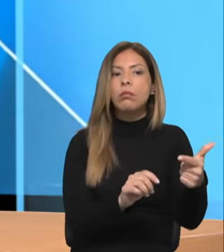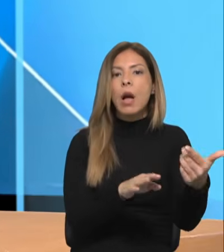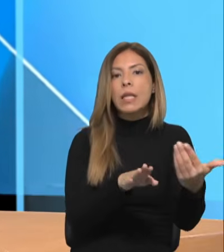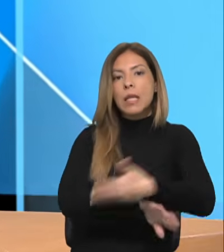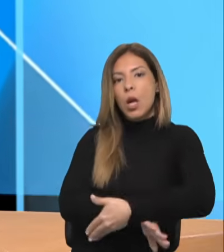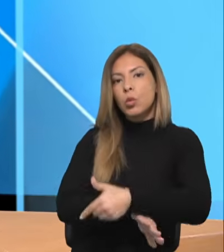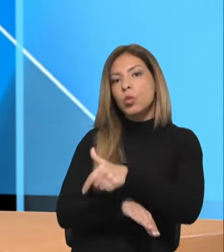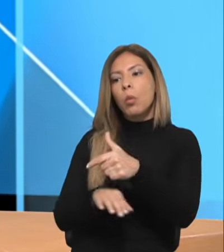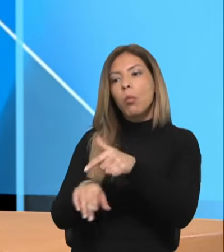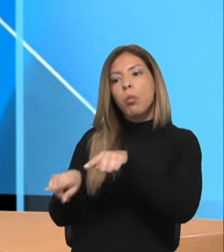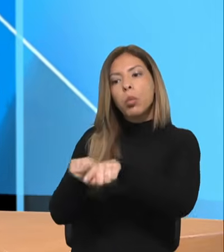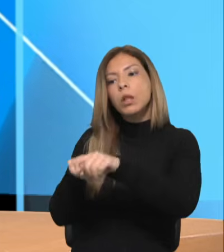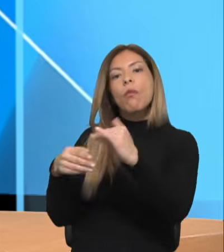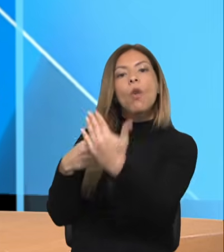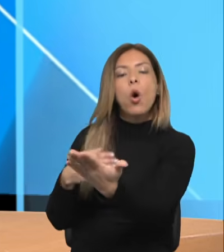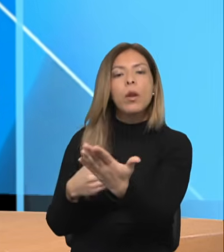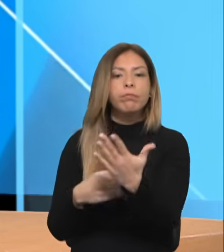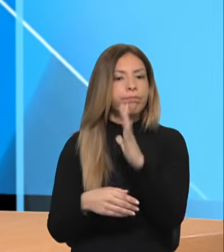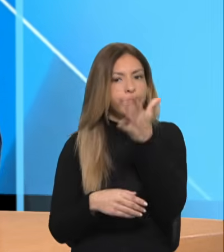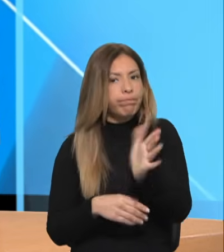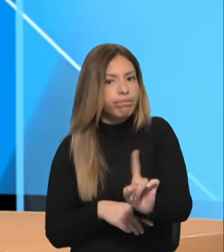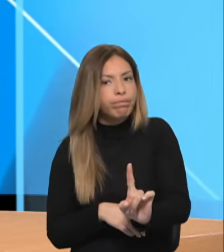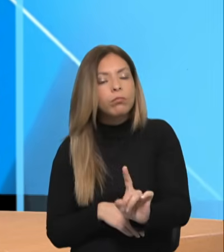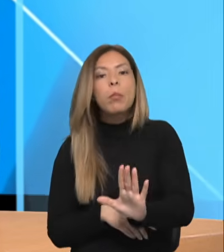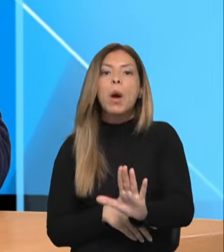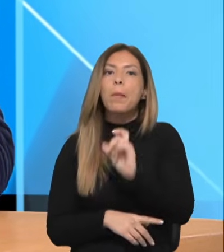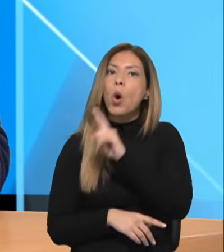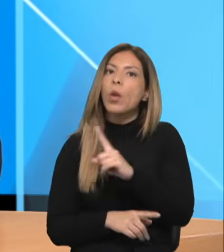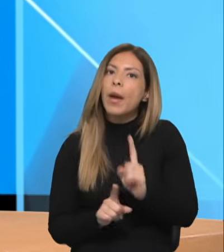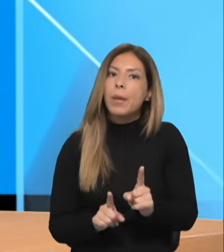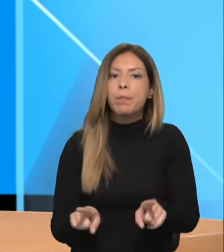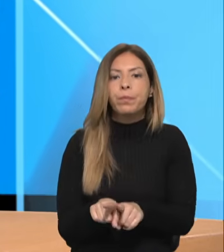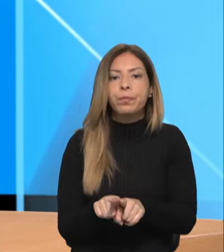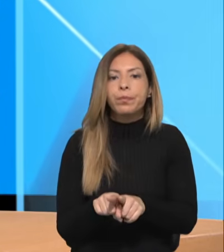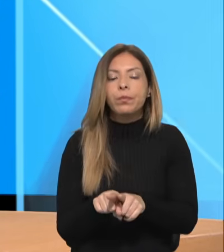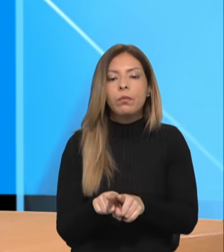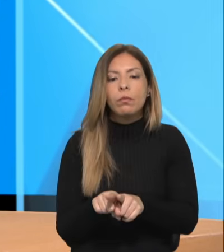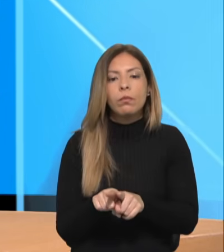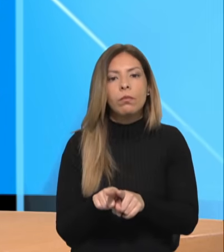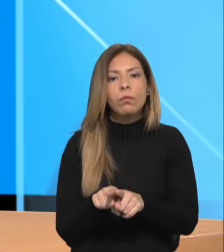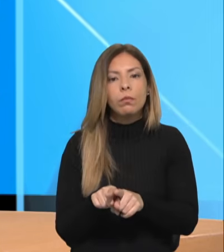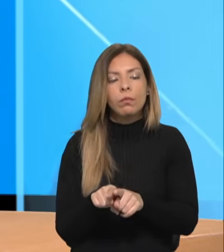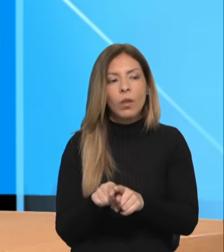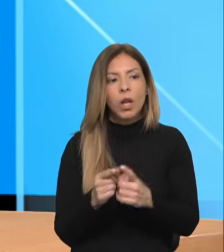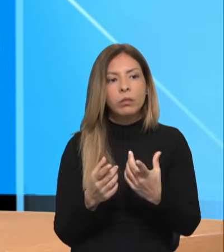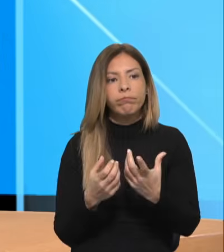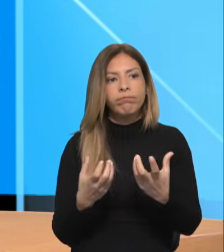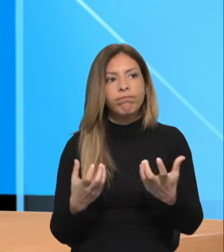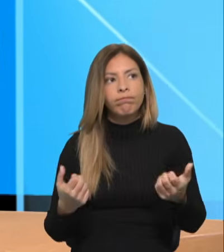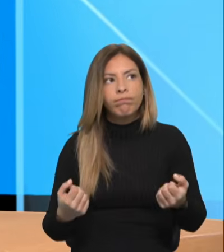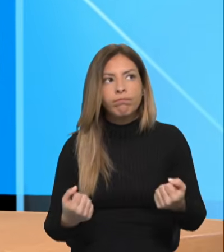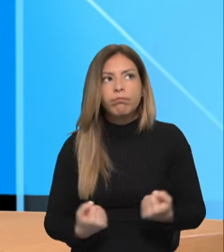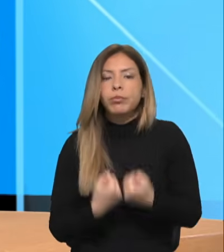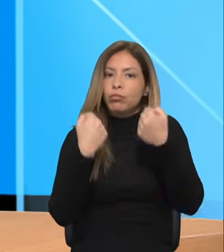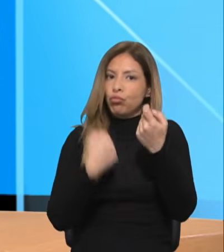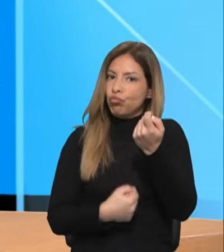externa, mas pode dar um sinal e, normalmente, há uma convergência